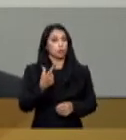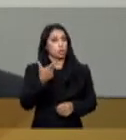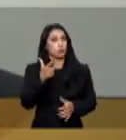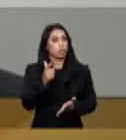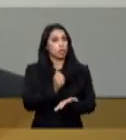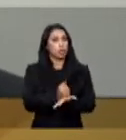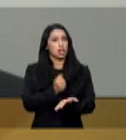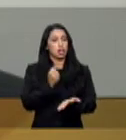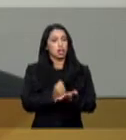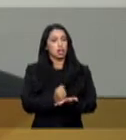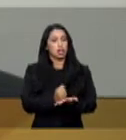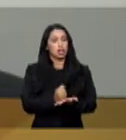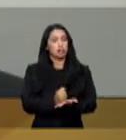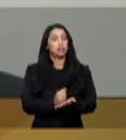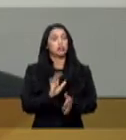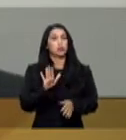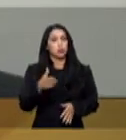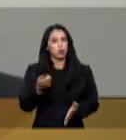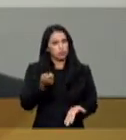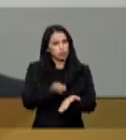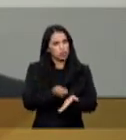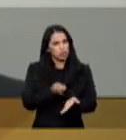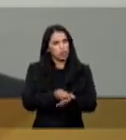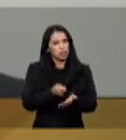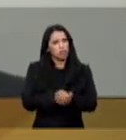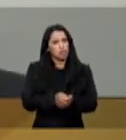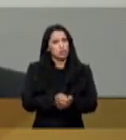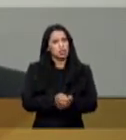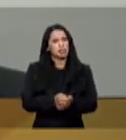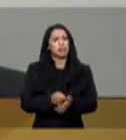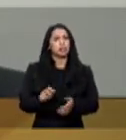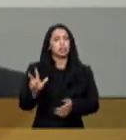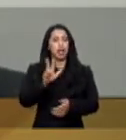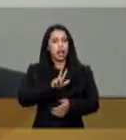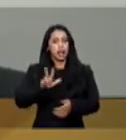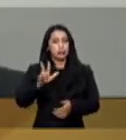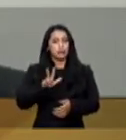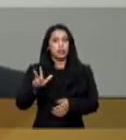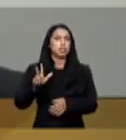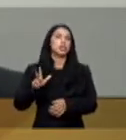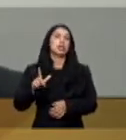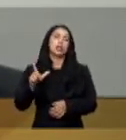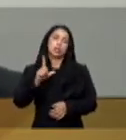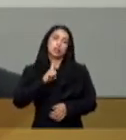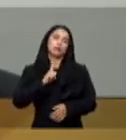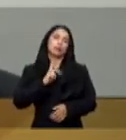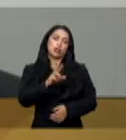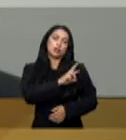registro, quando exigível no órgão de vigilância sanitária competente. A pena